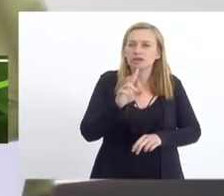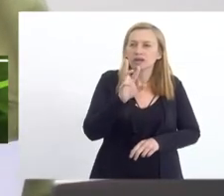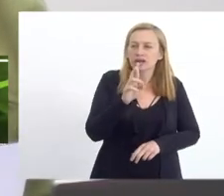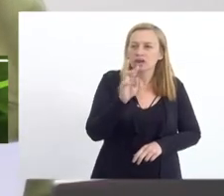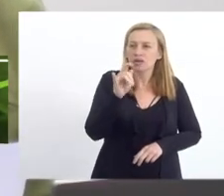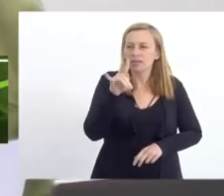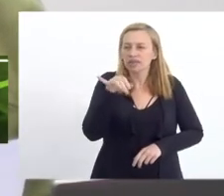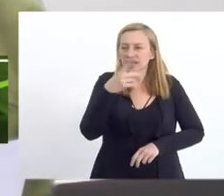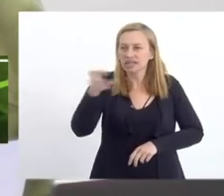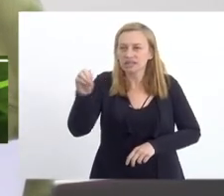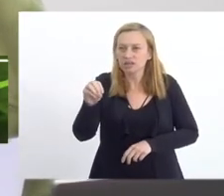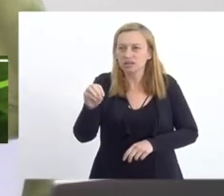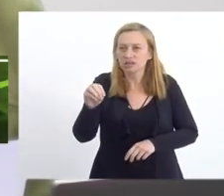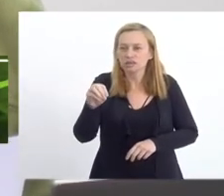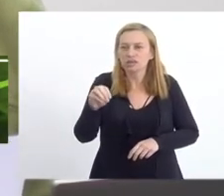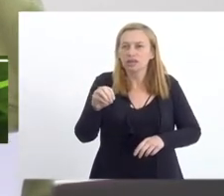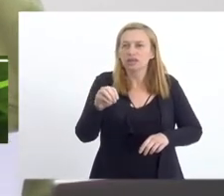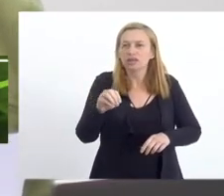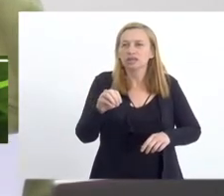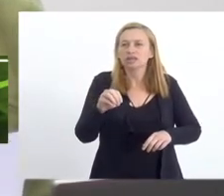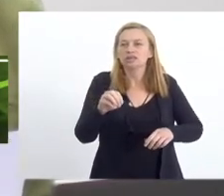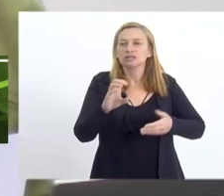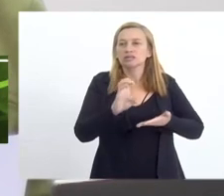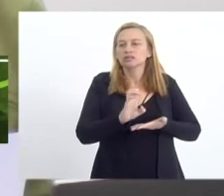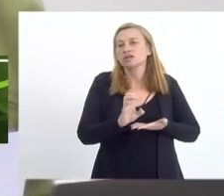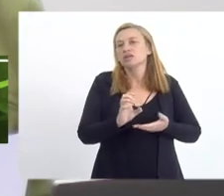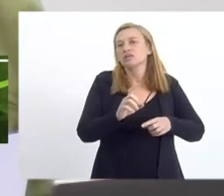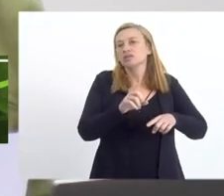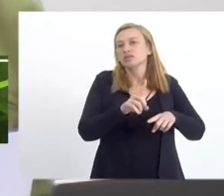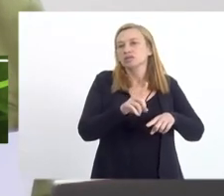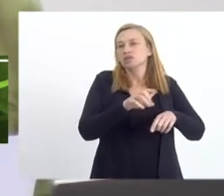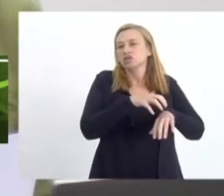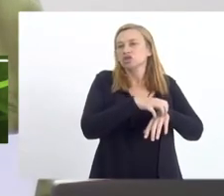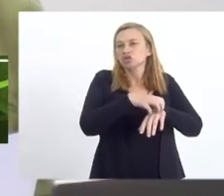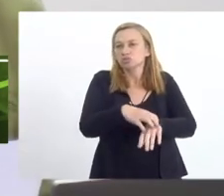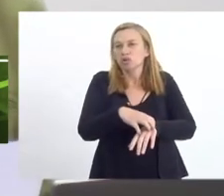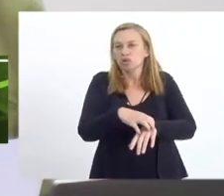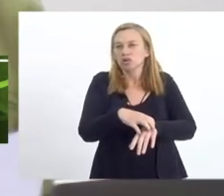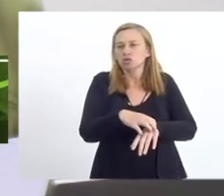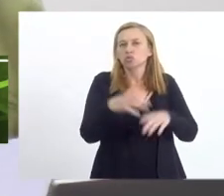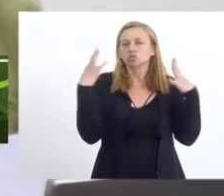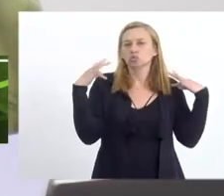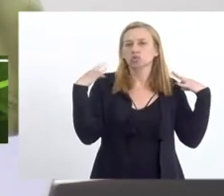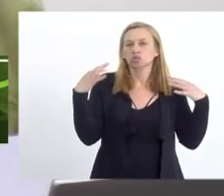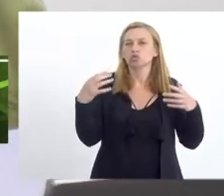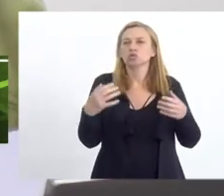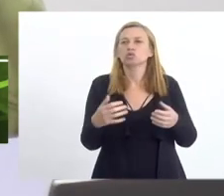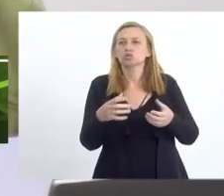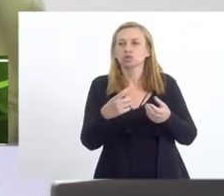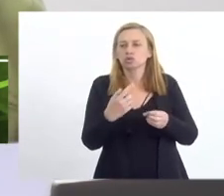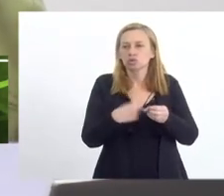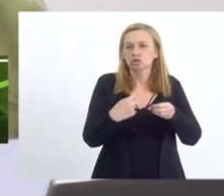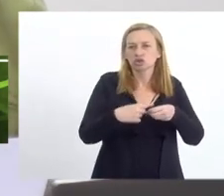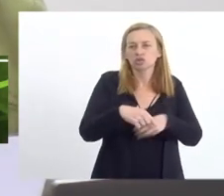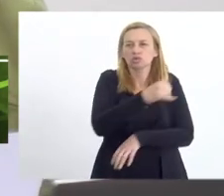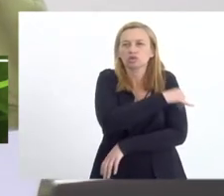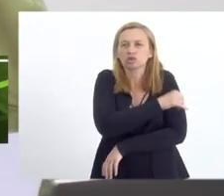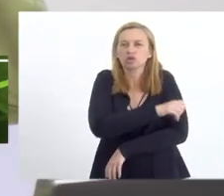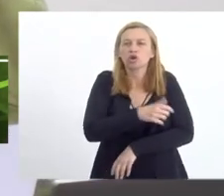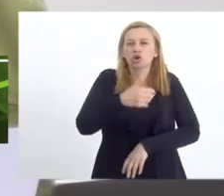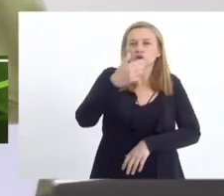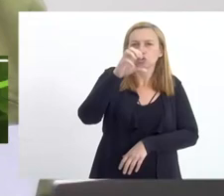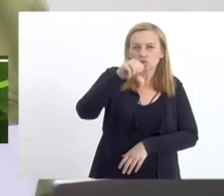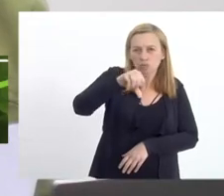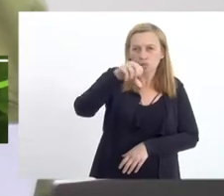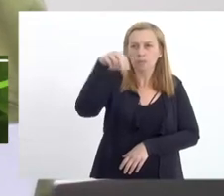para transportes turísticos no município, no estado do Rio de Janeiro. Será realizado no dia 9 de